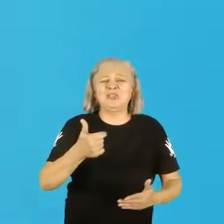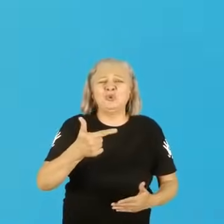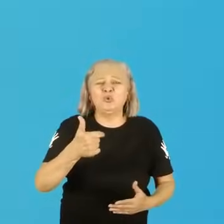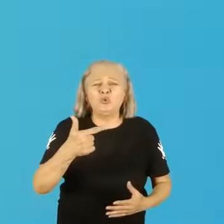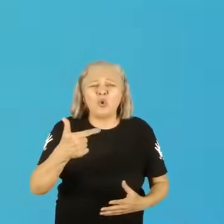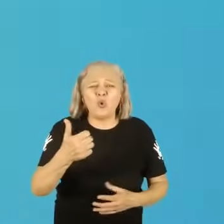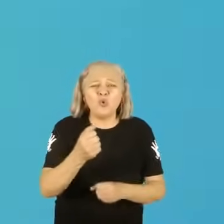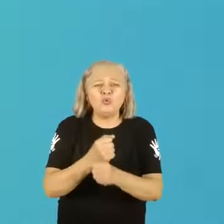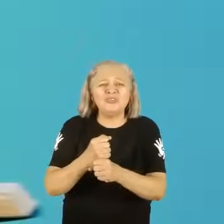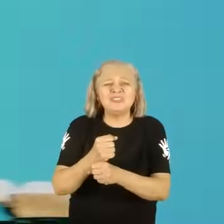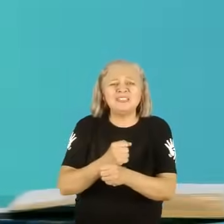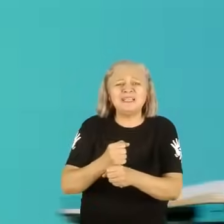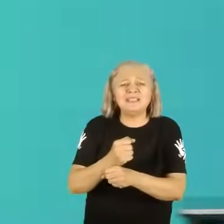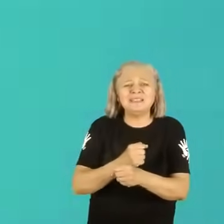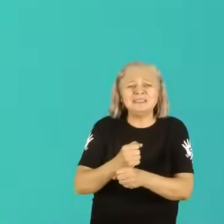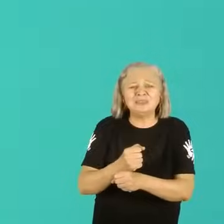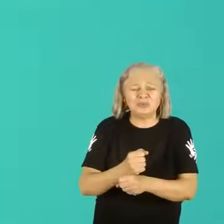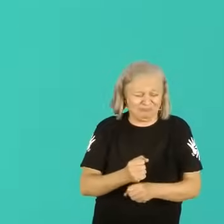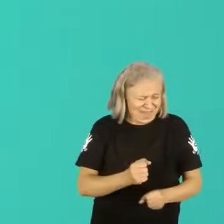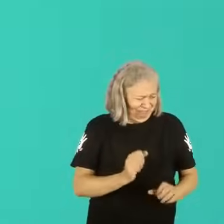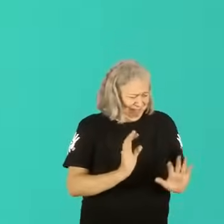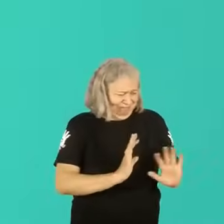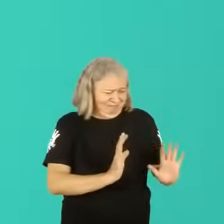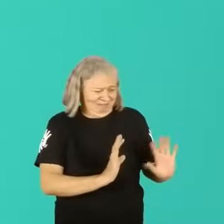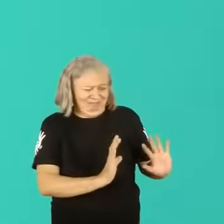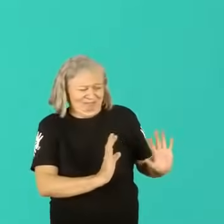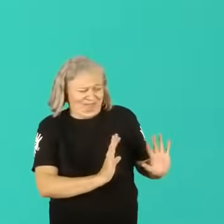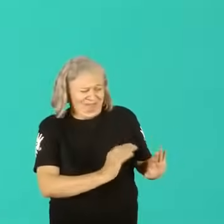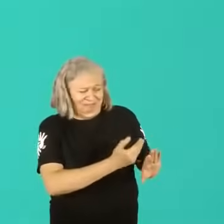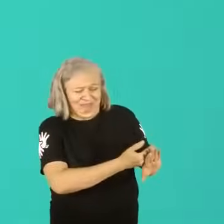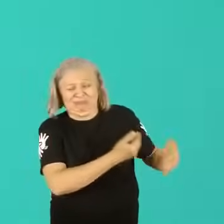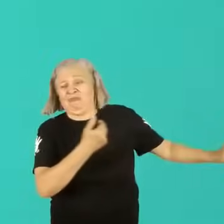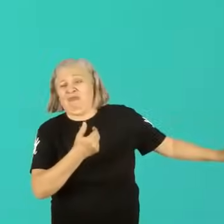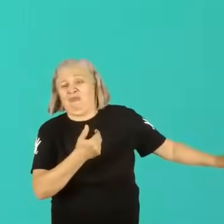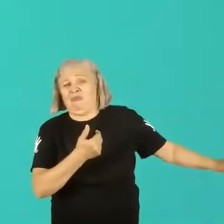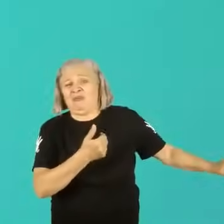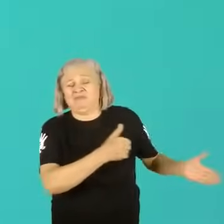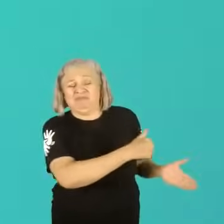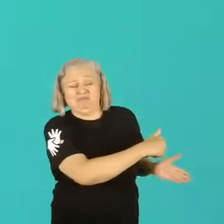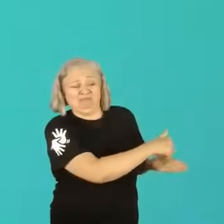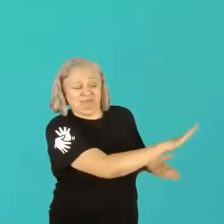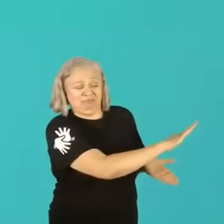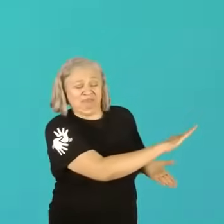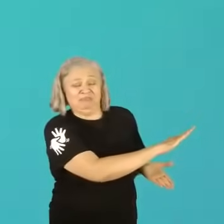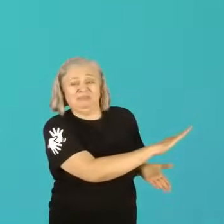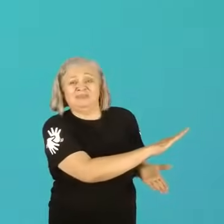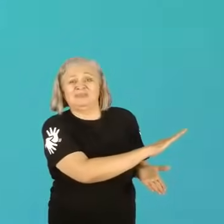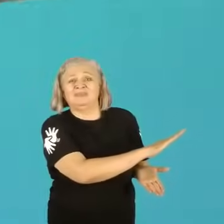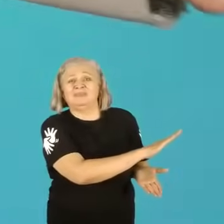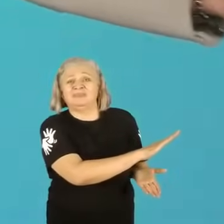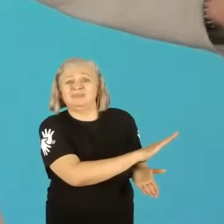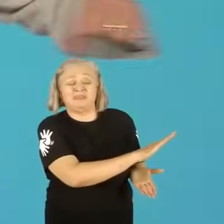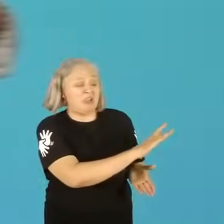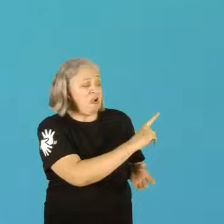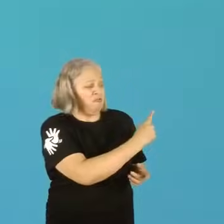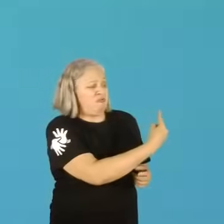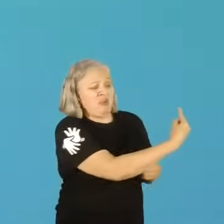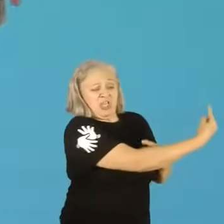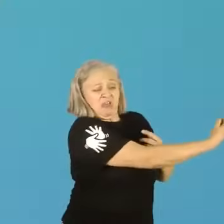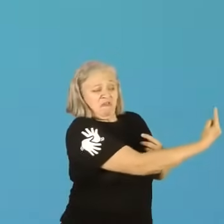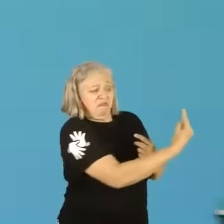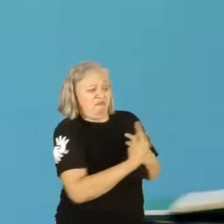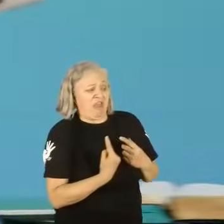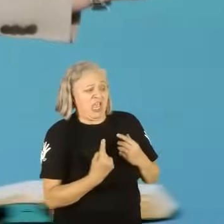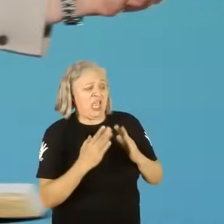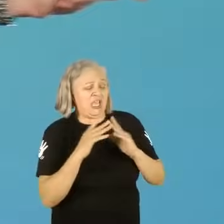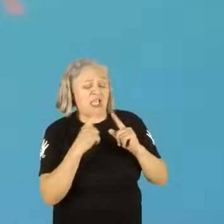12 anos tratada como está fora. Você não pertence aqui. Você não pode entrar numa sinagoga,